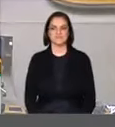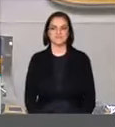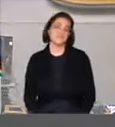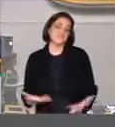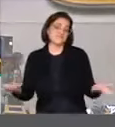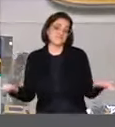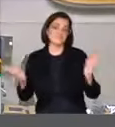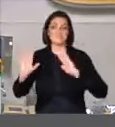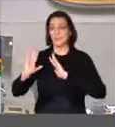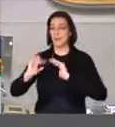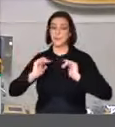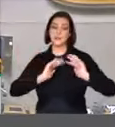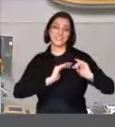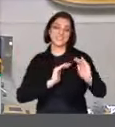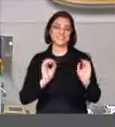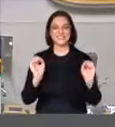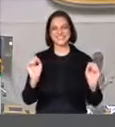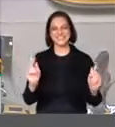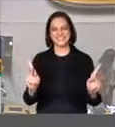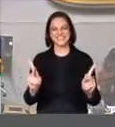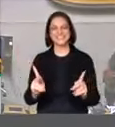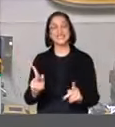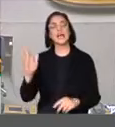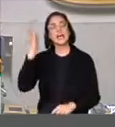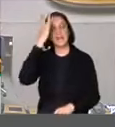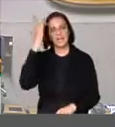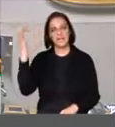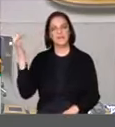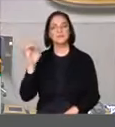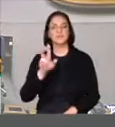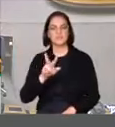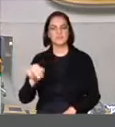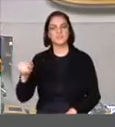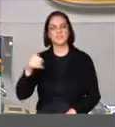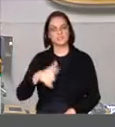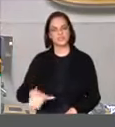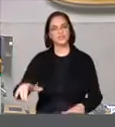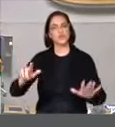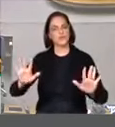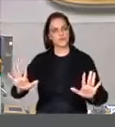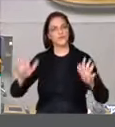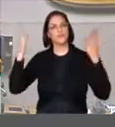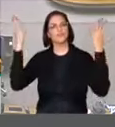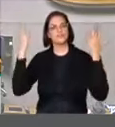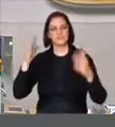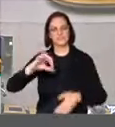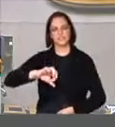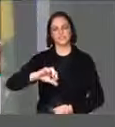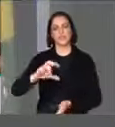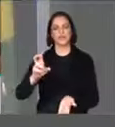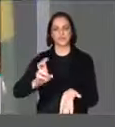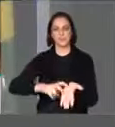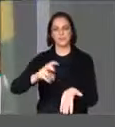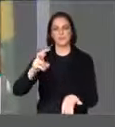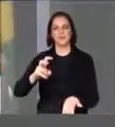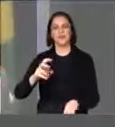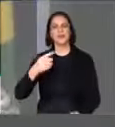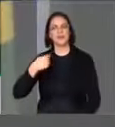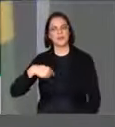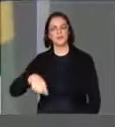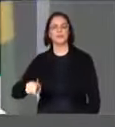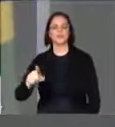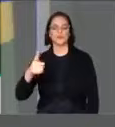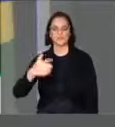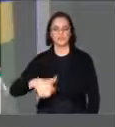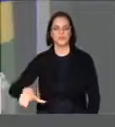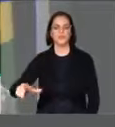viu? Mas amanhã, mais homenagens, mais festa, às 9 horas da manhã, estaremos de